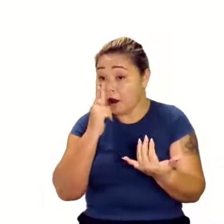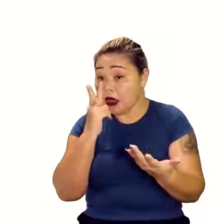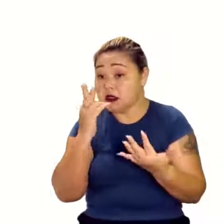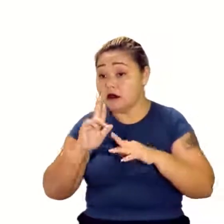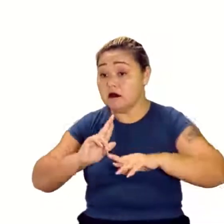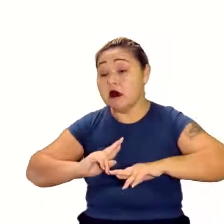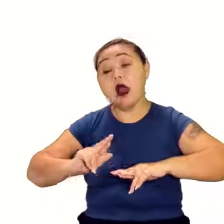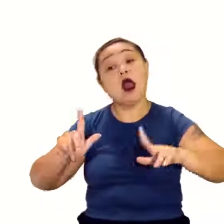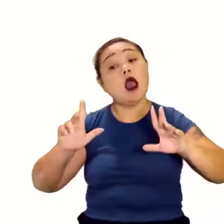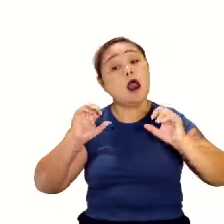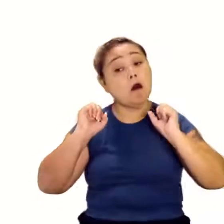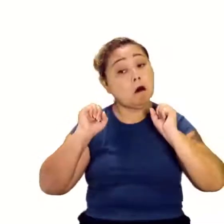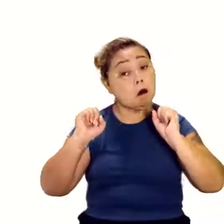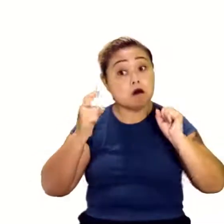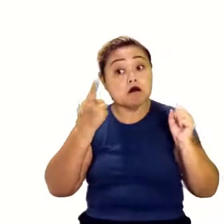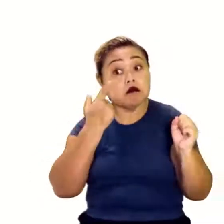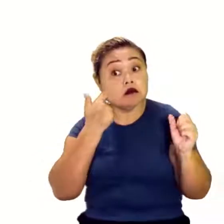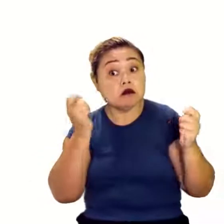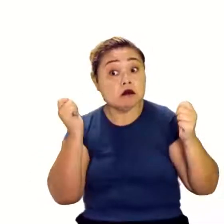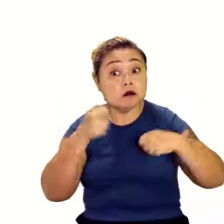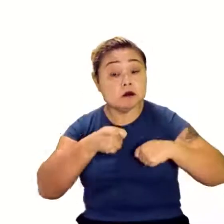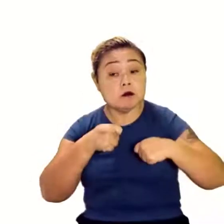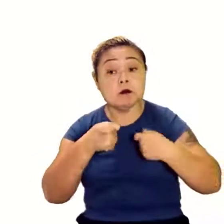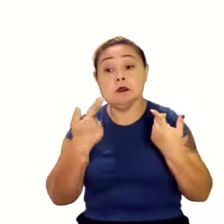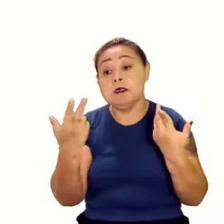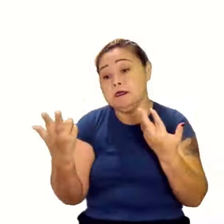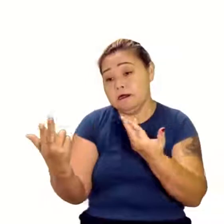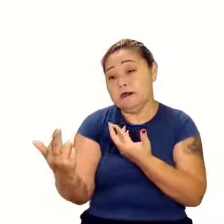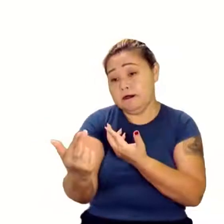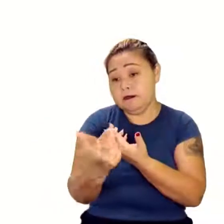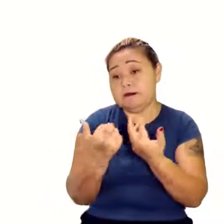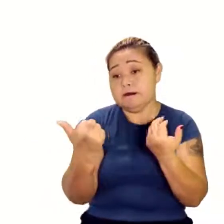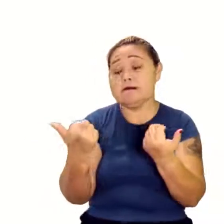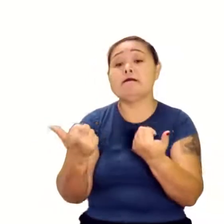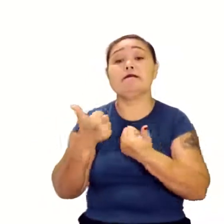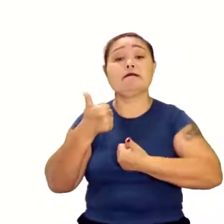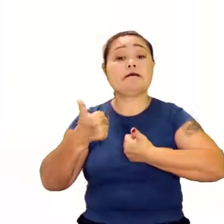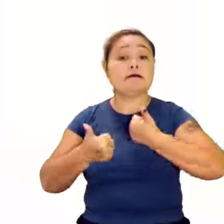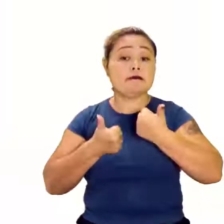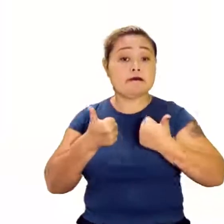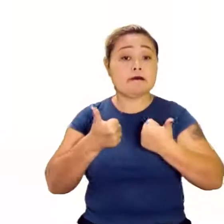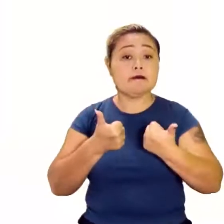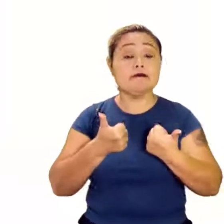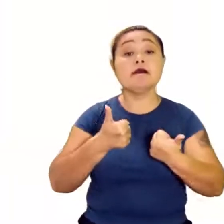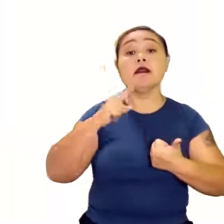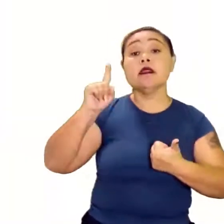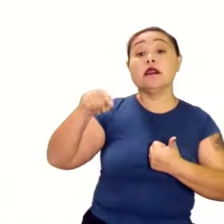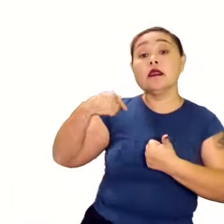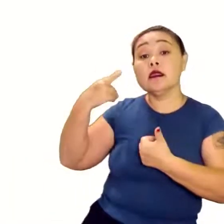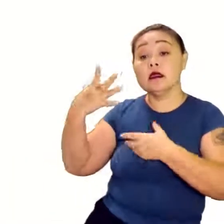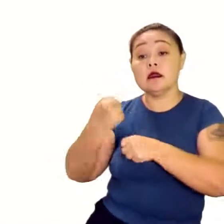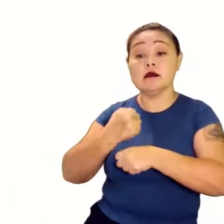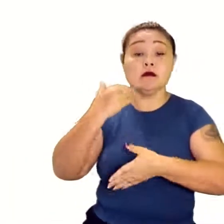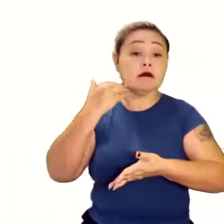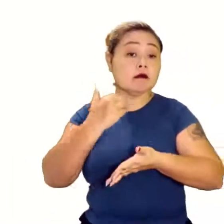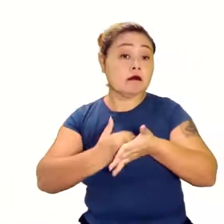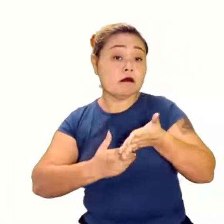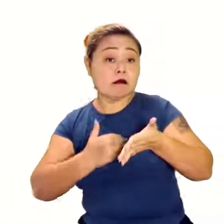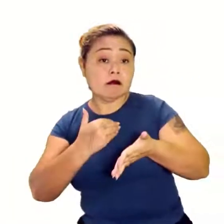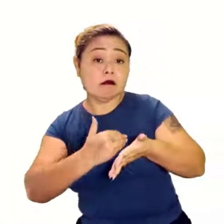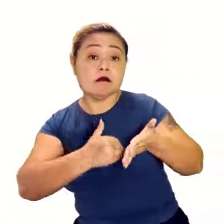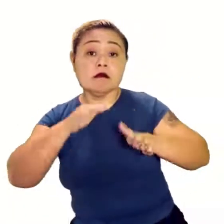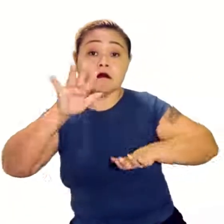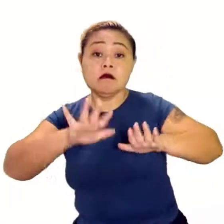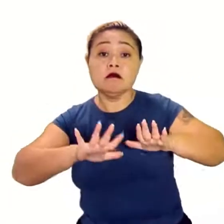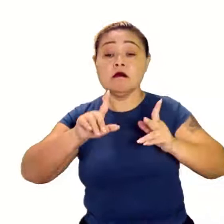diferentes, a gente pode ver a possibilidade de se tornarem semelhantes. Beleza. Ainda na adição e subtração,